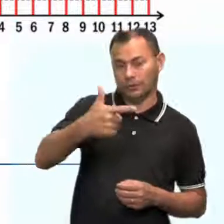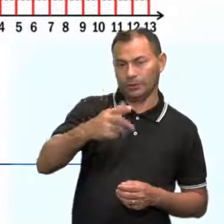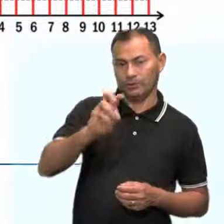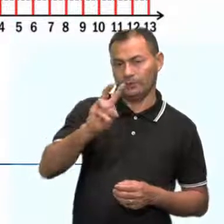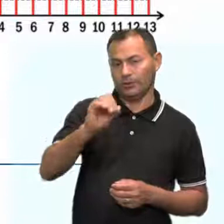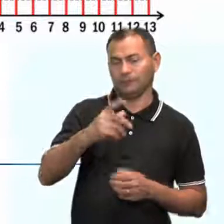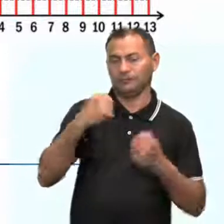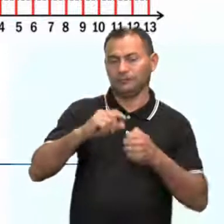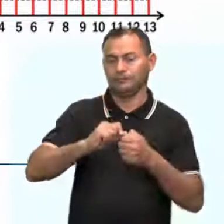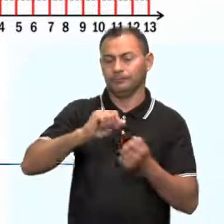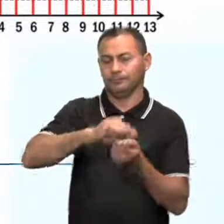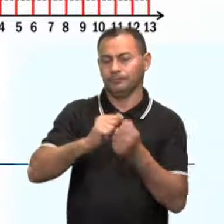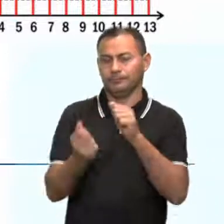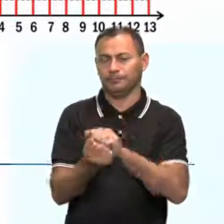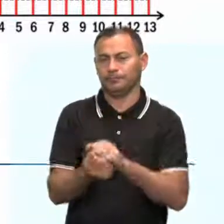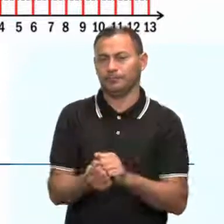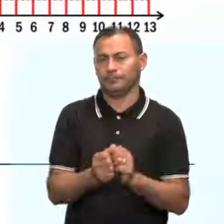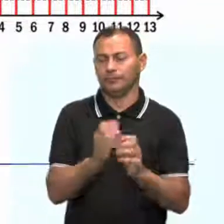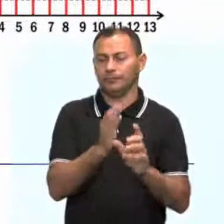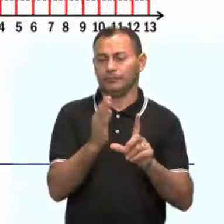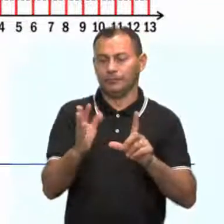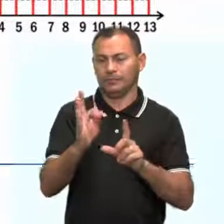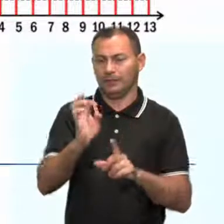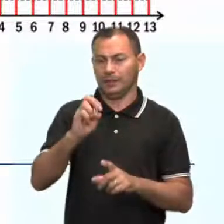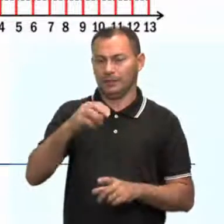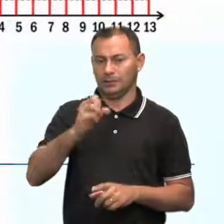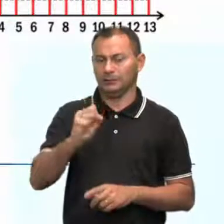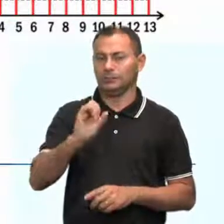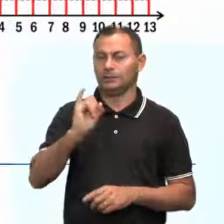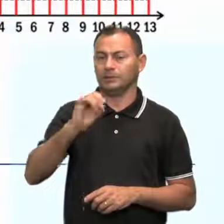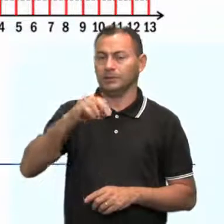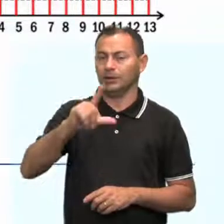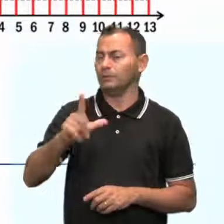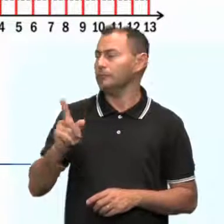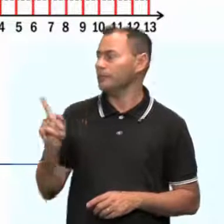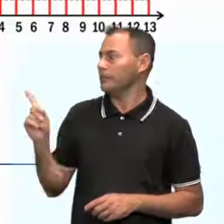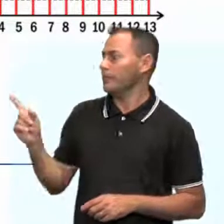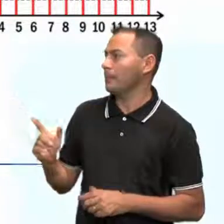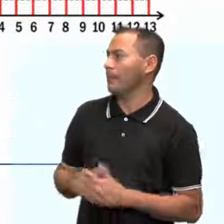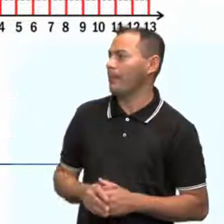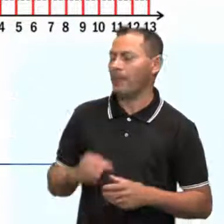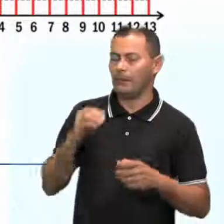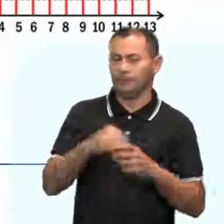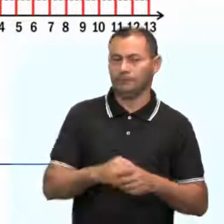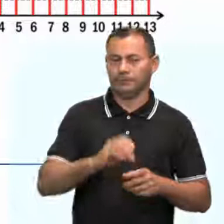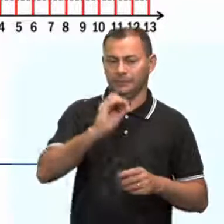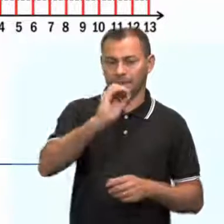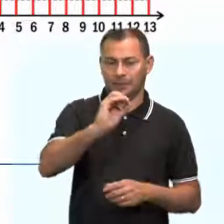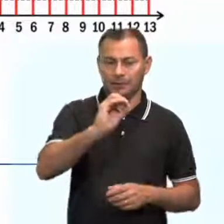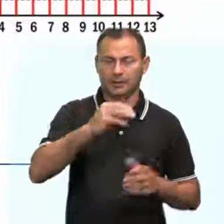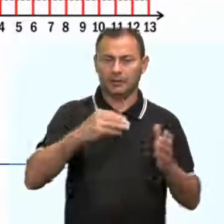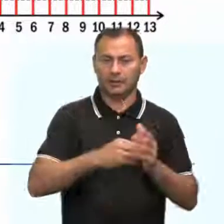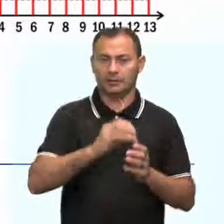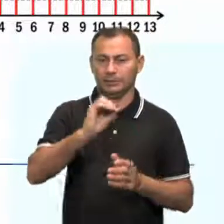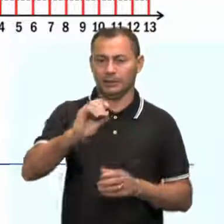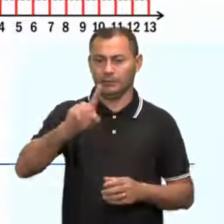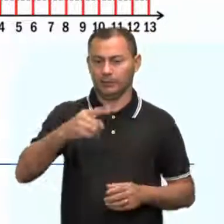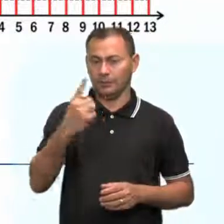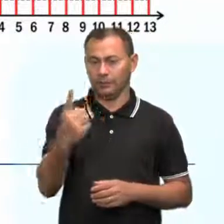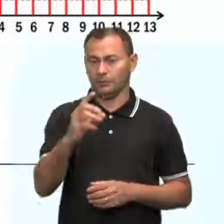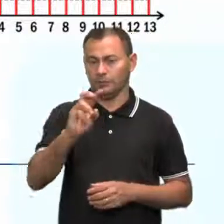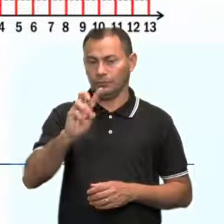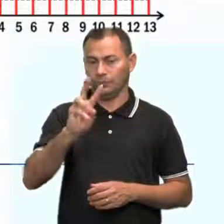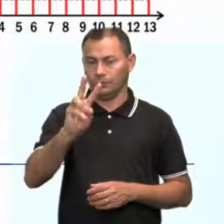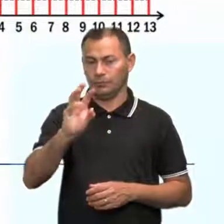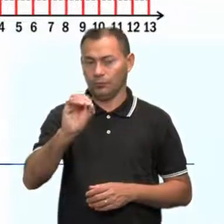Você precisa fazer uma adequação à faixa de tensão. Seu sinal analógico, que está lá de 0 a 0,1 volts, se